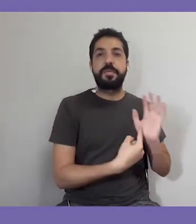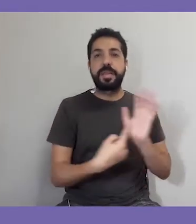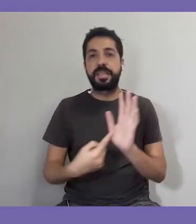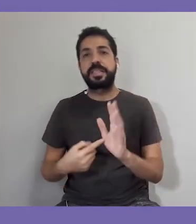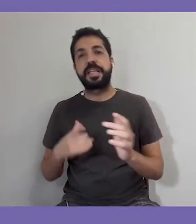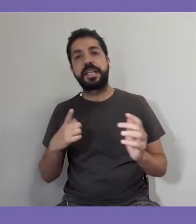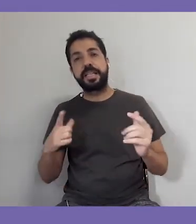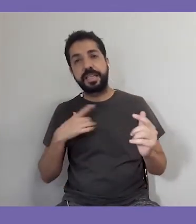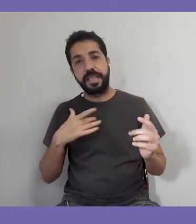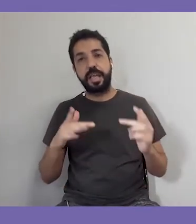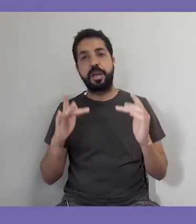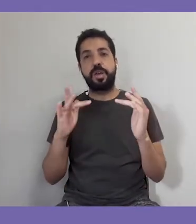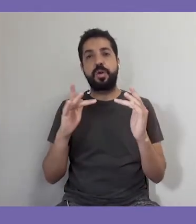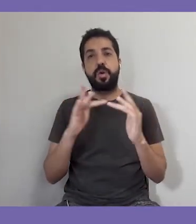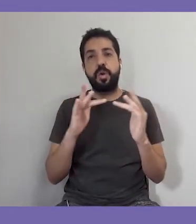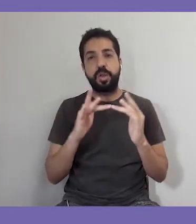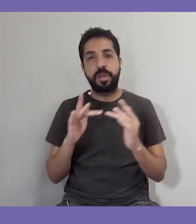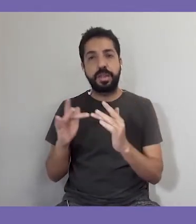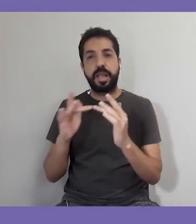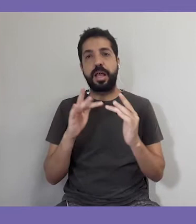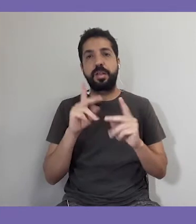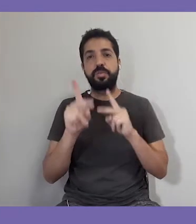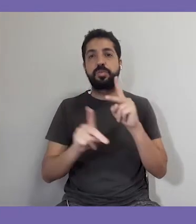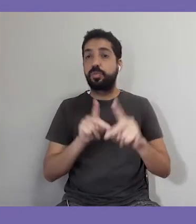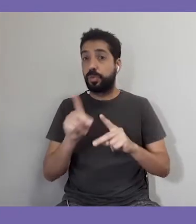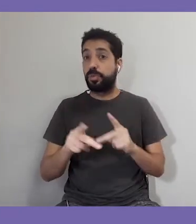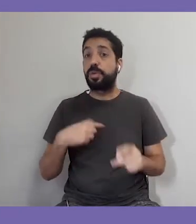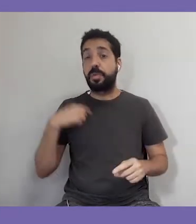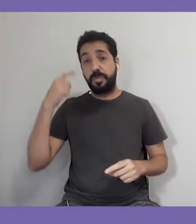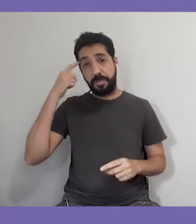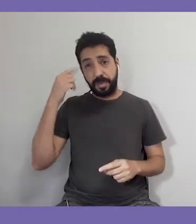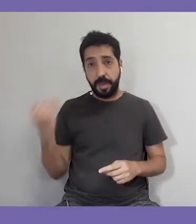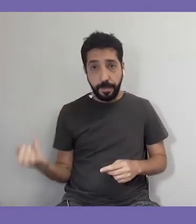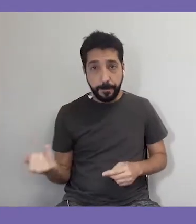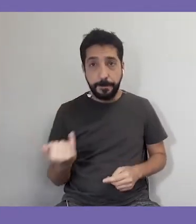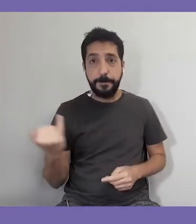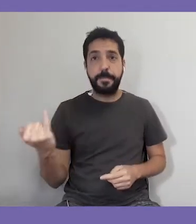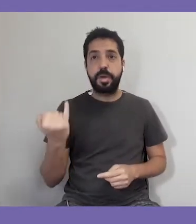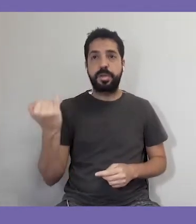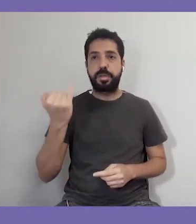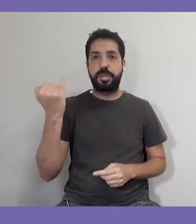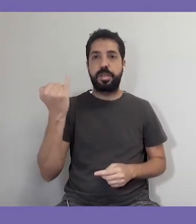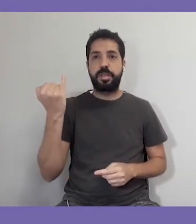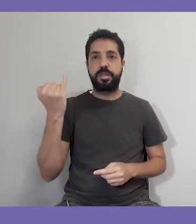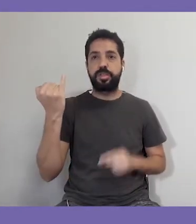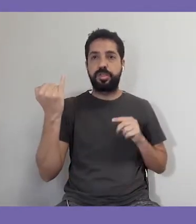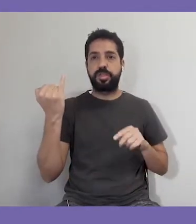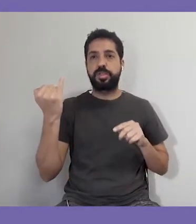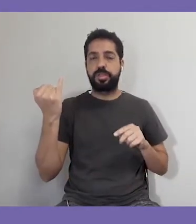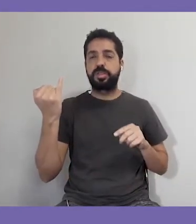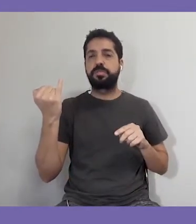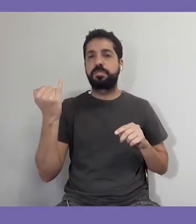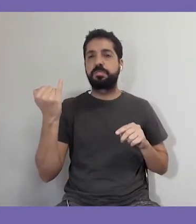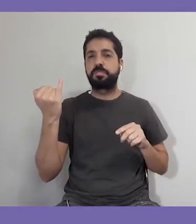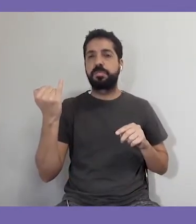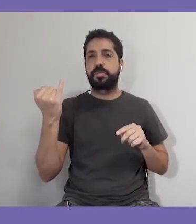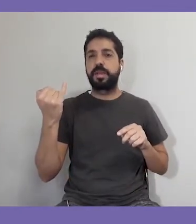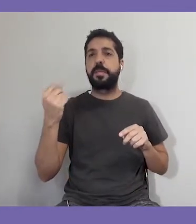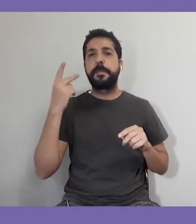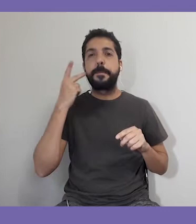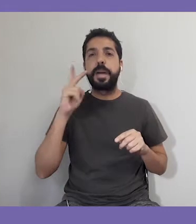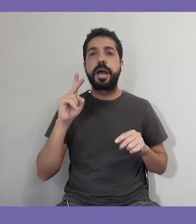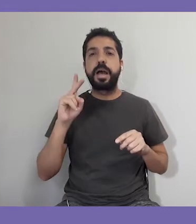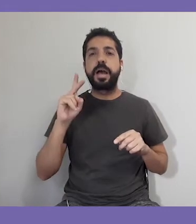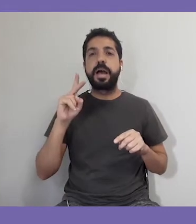das obras, o contato com o público. E eu acho que eles são muito importantes, tiveram um papel